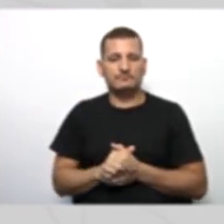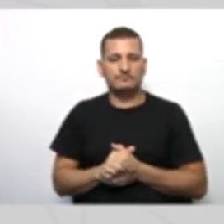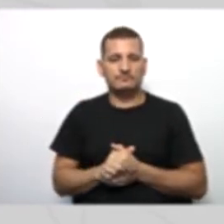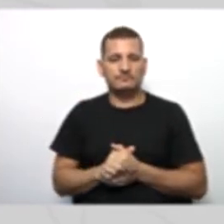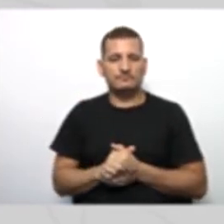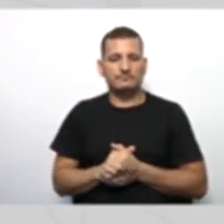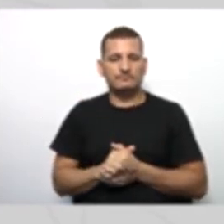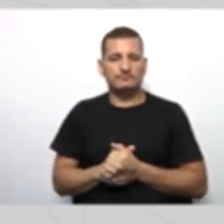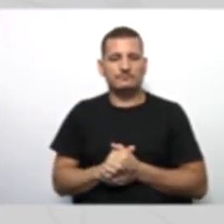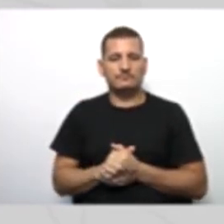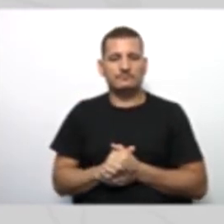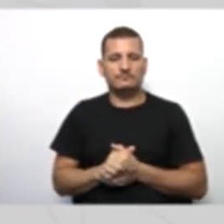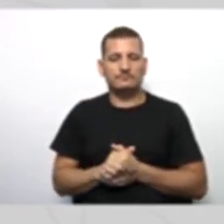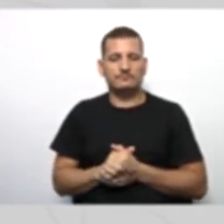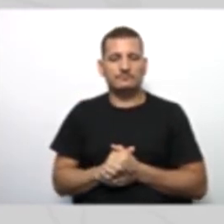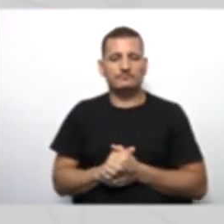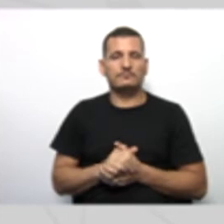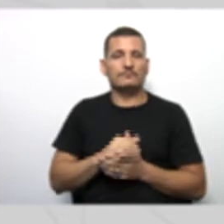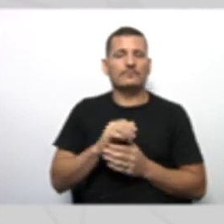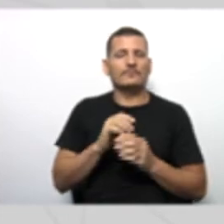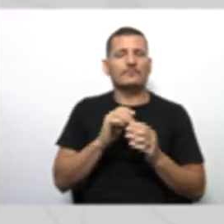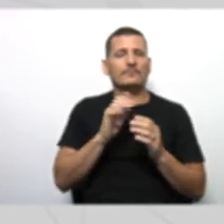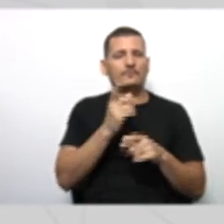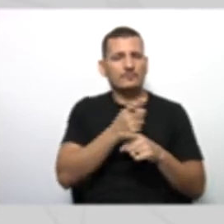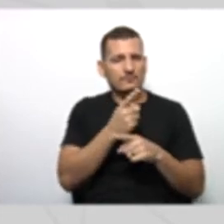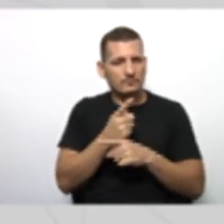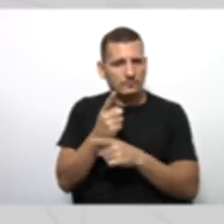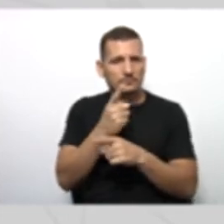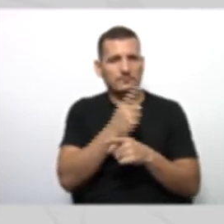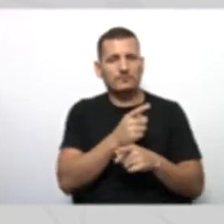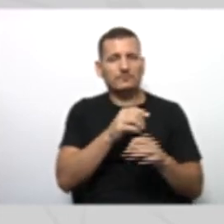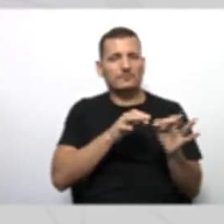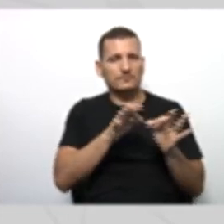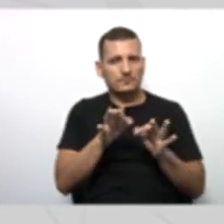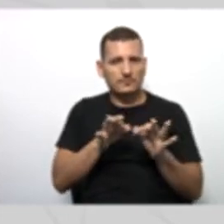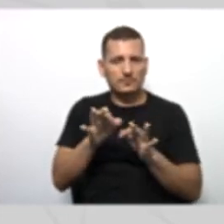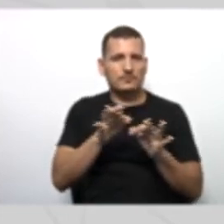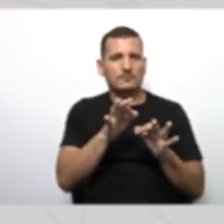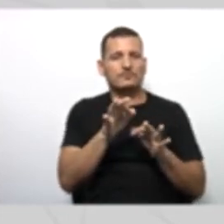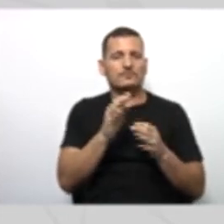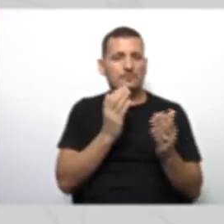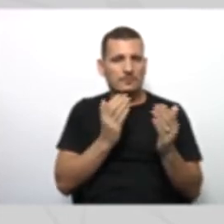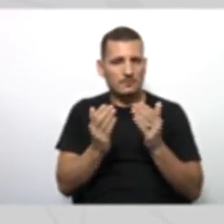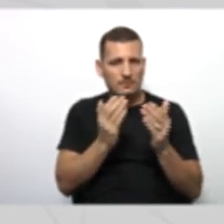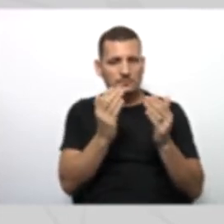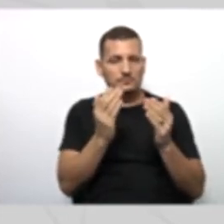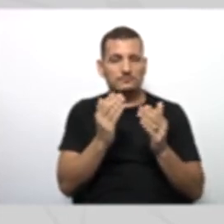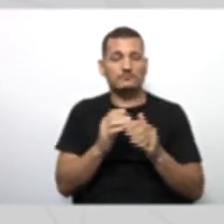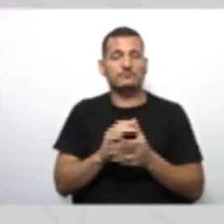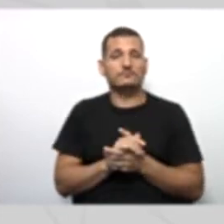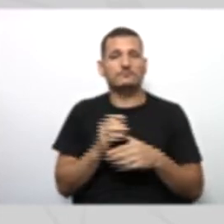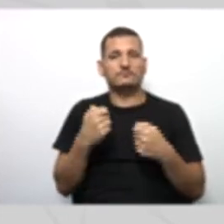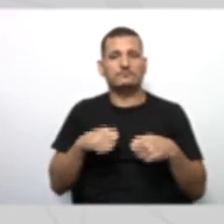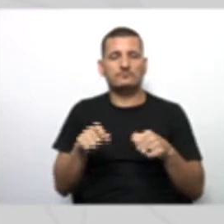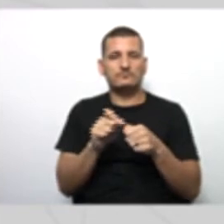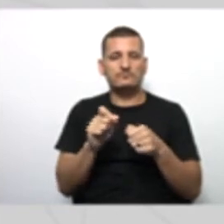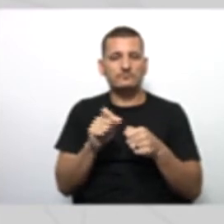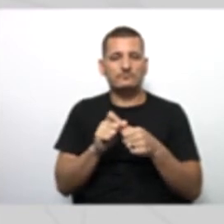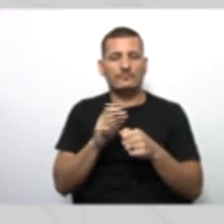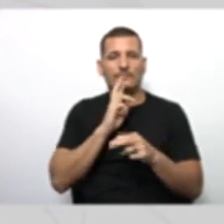em primeiro e, por último, aquele que vai possuir menor impacto. Lógico, né, gente? Eu tenho que me preocupar com aquilo que vai me dar